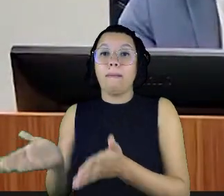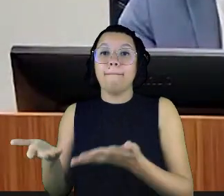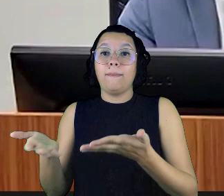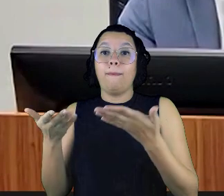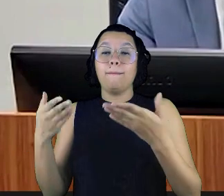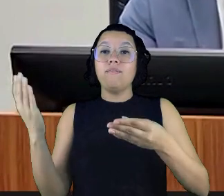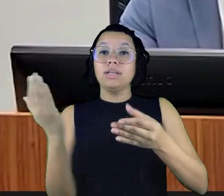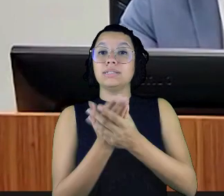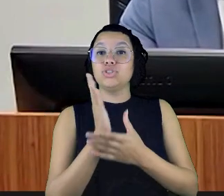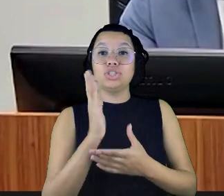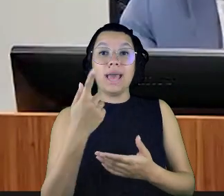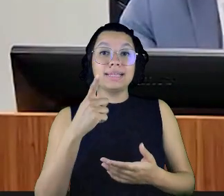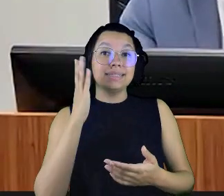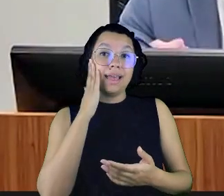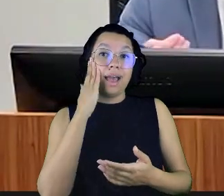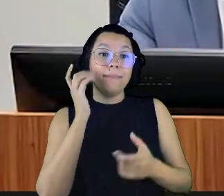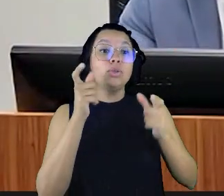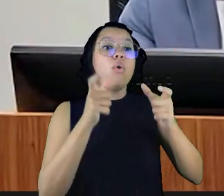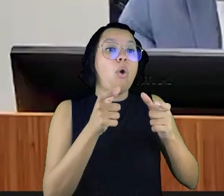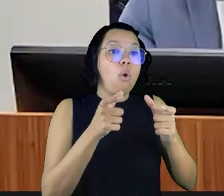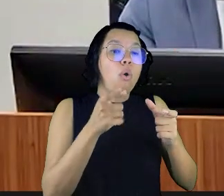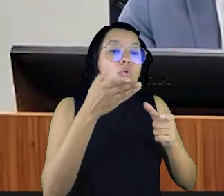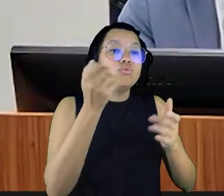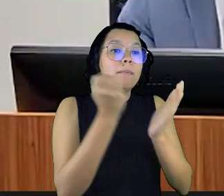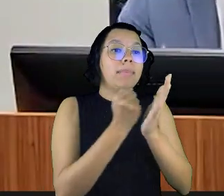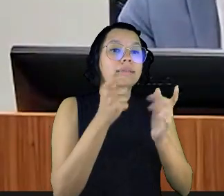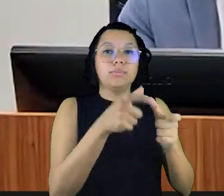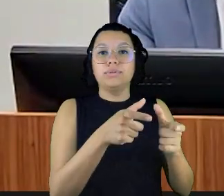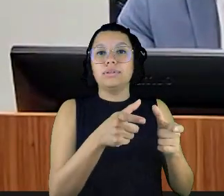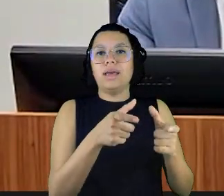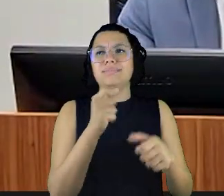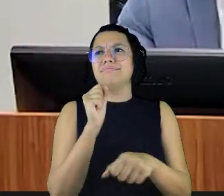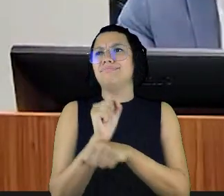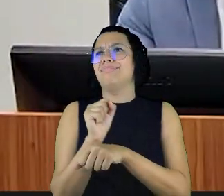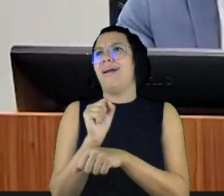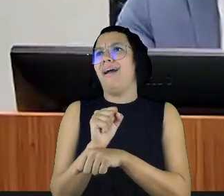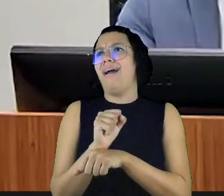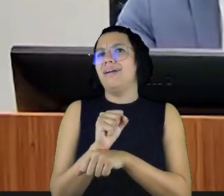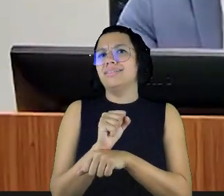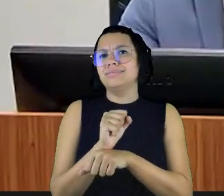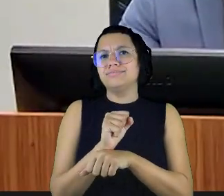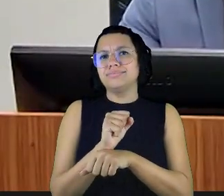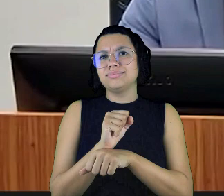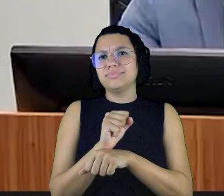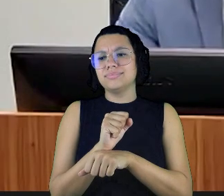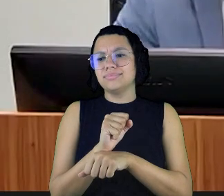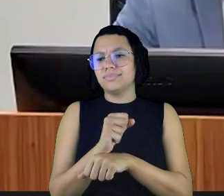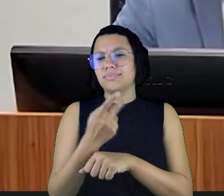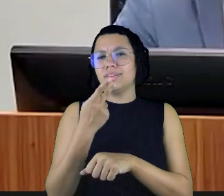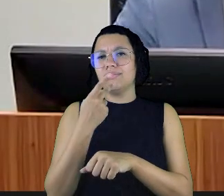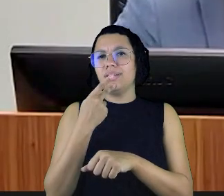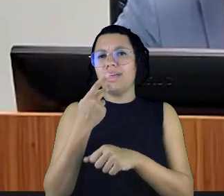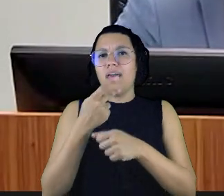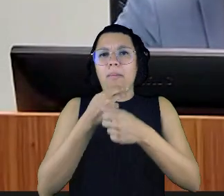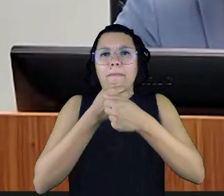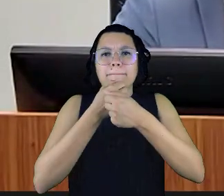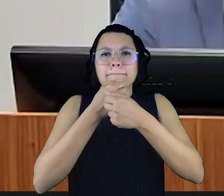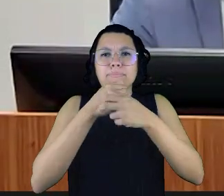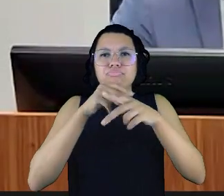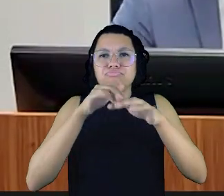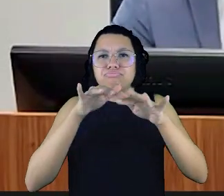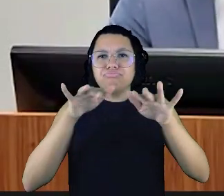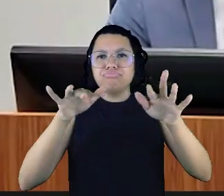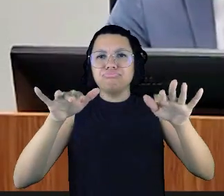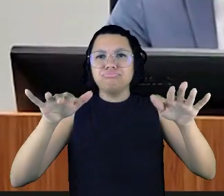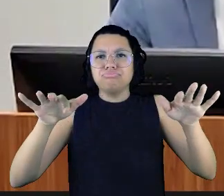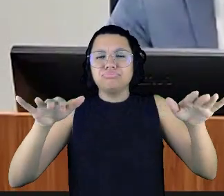patrimônio e pare de ficar despejando aquele monte de ação em que o sujeito tem o desplante